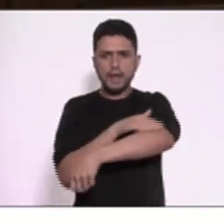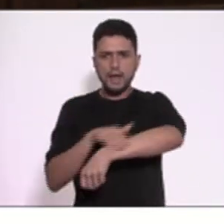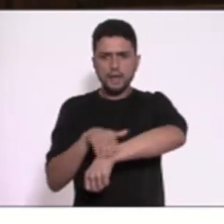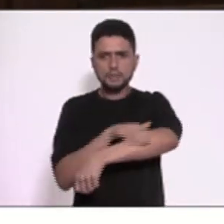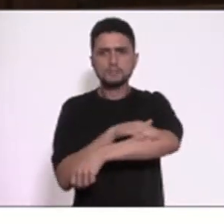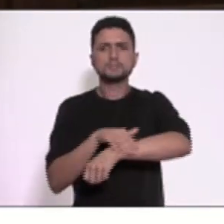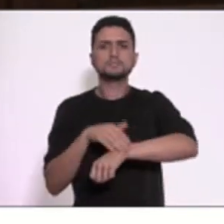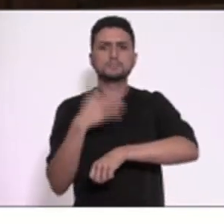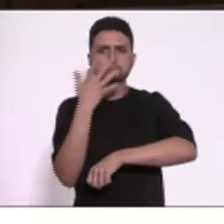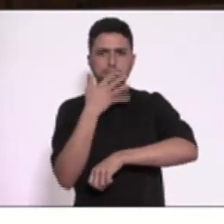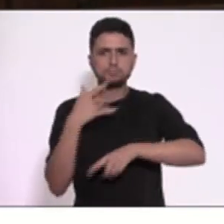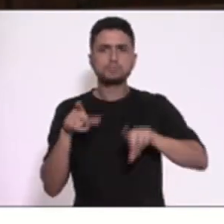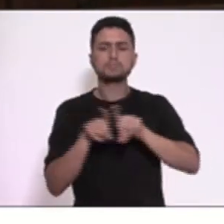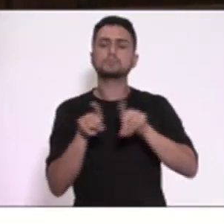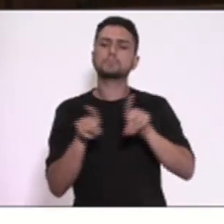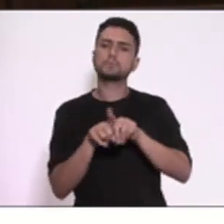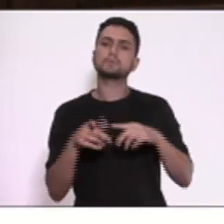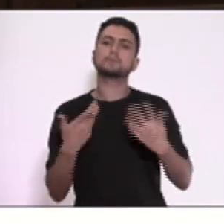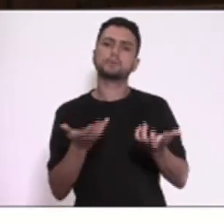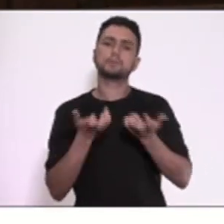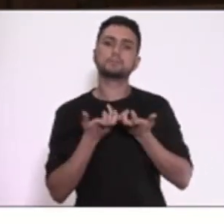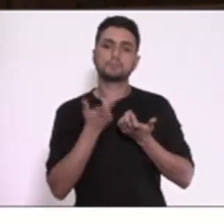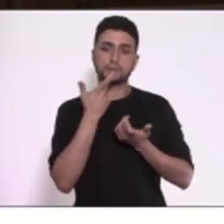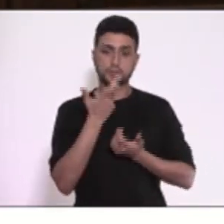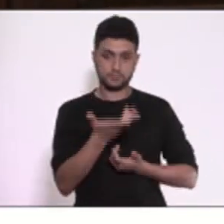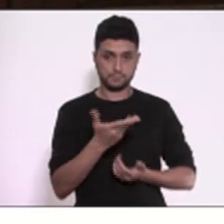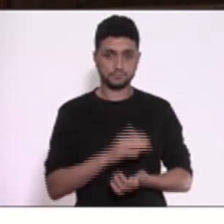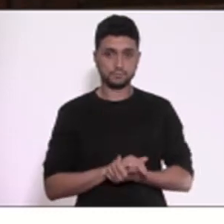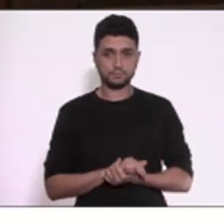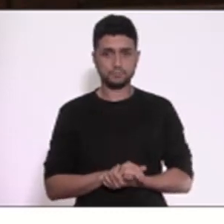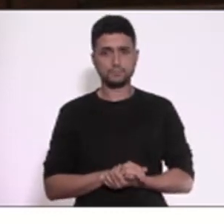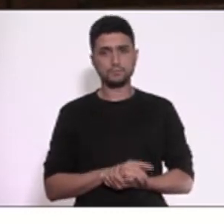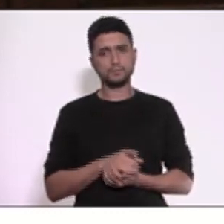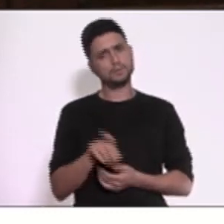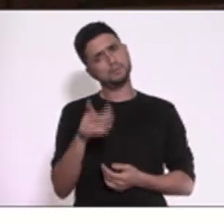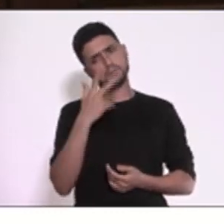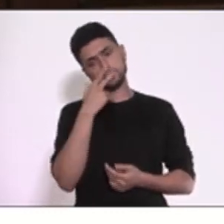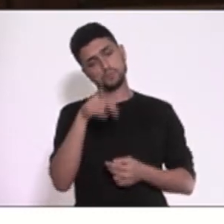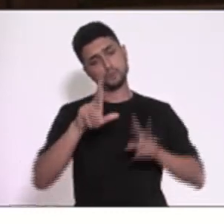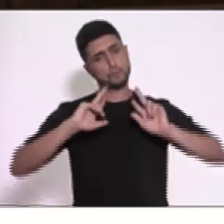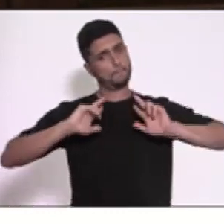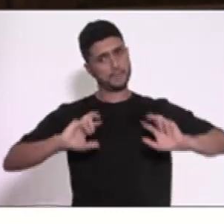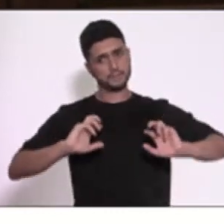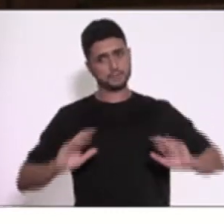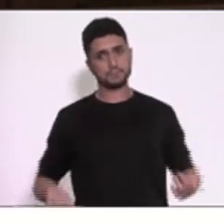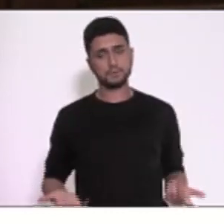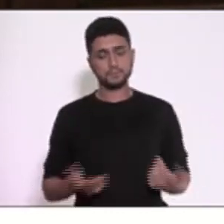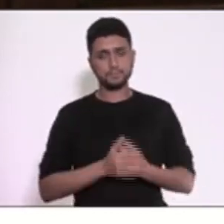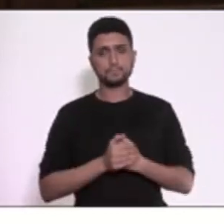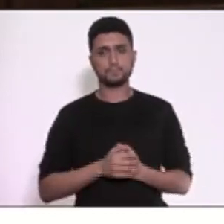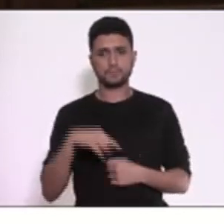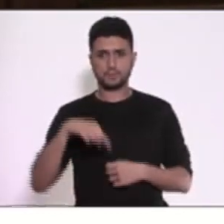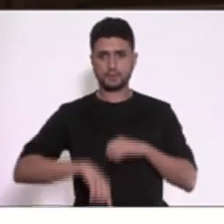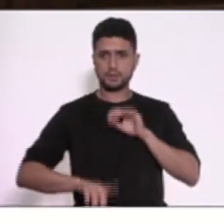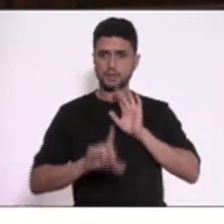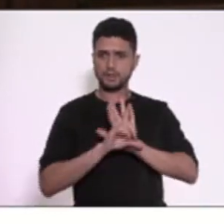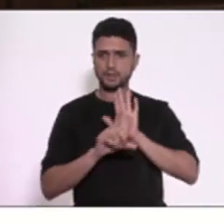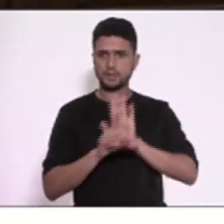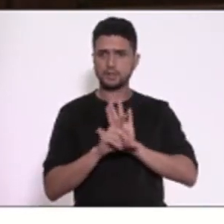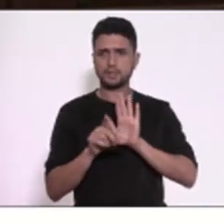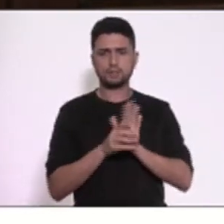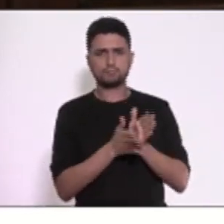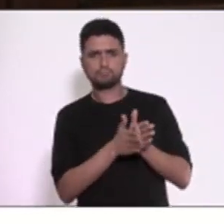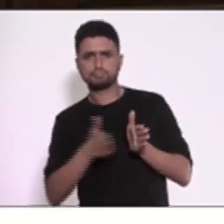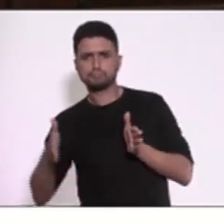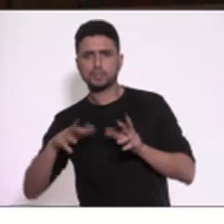aqui acentuar, e Vossa Excelência talvez não tenha percebido, é que nesta legislatura não se trata de um debate mais ou menos